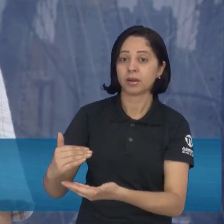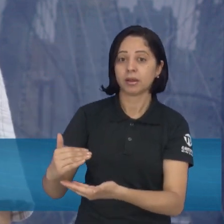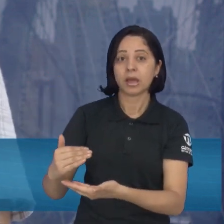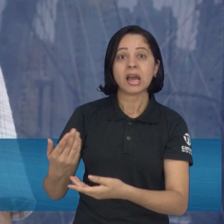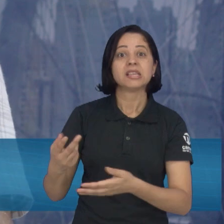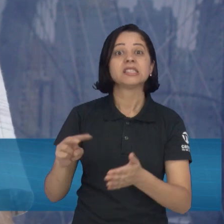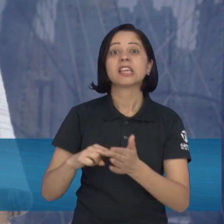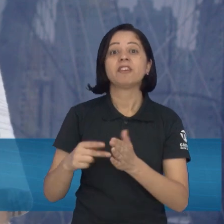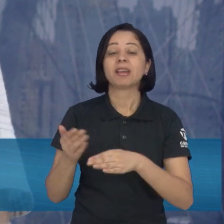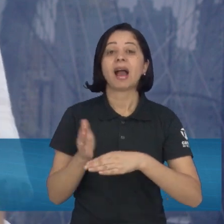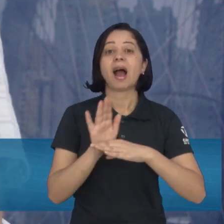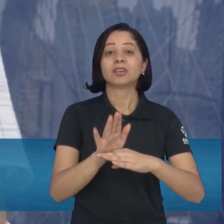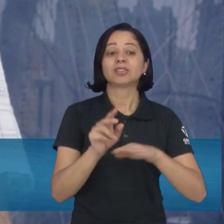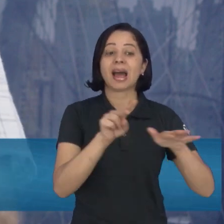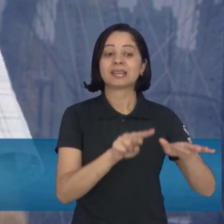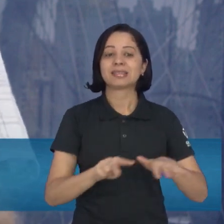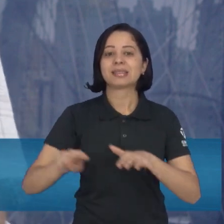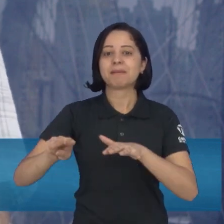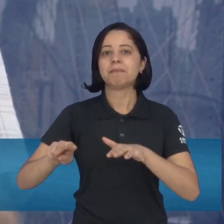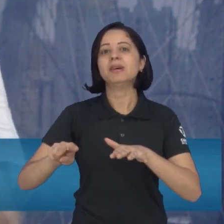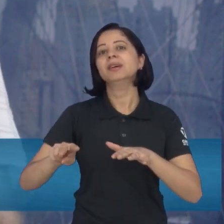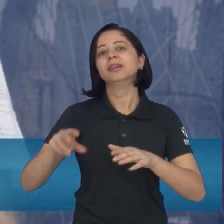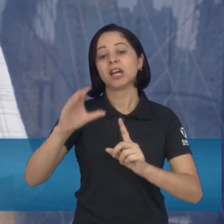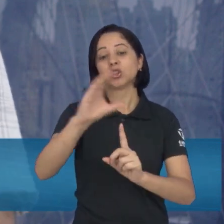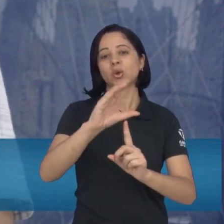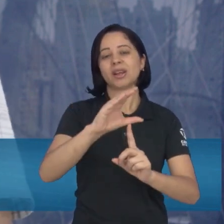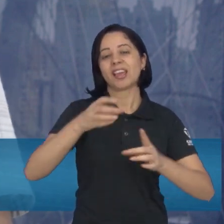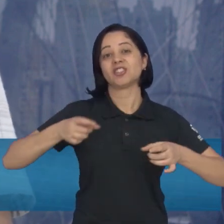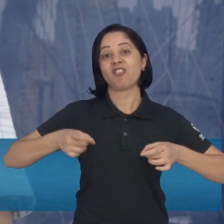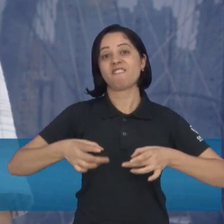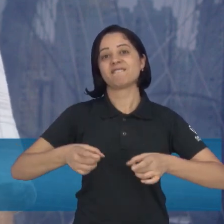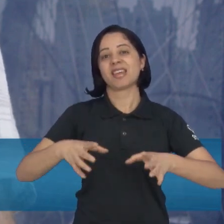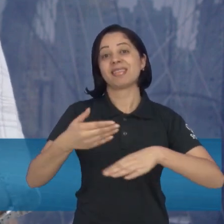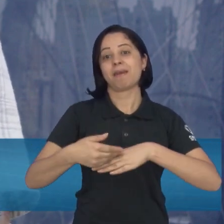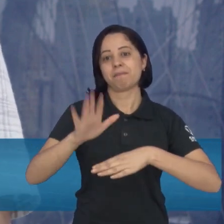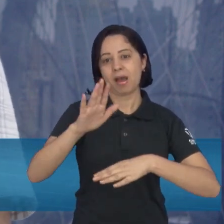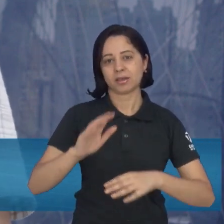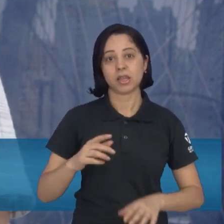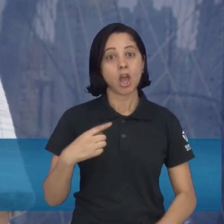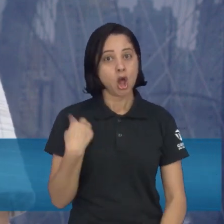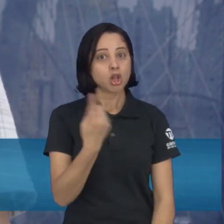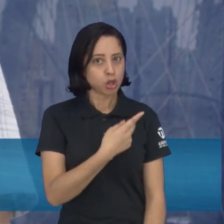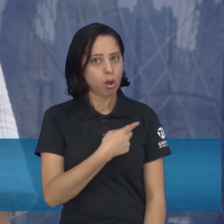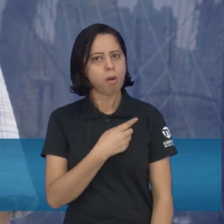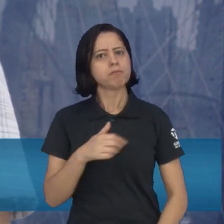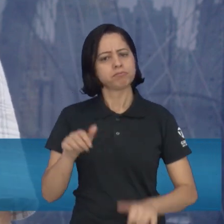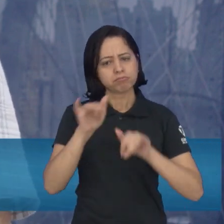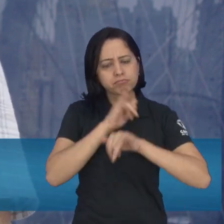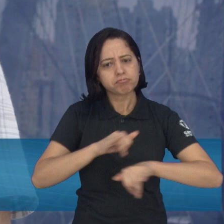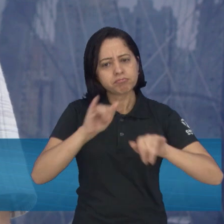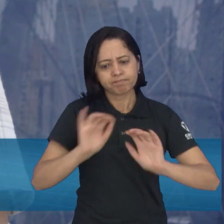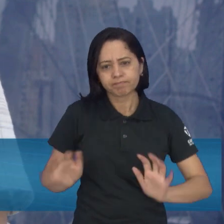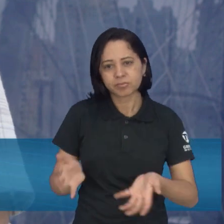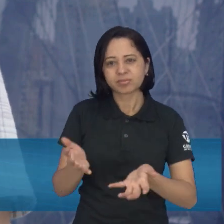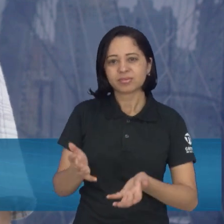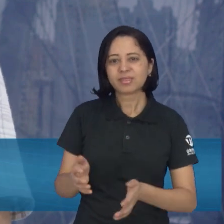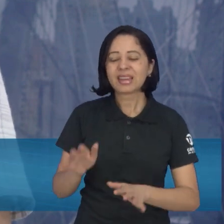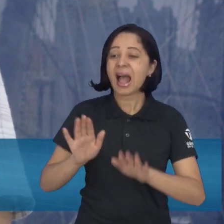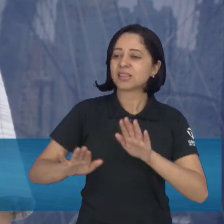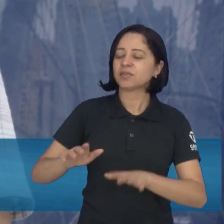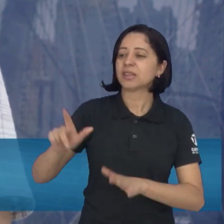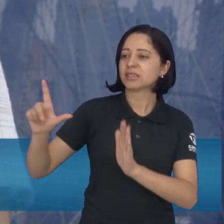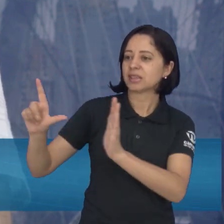essa semana ela entre no ar. Então a Associação Comercial tem fomentado muito isso. Às vezes tem lojas aí que nem sabe, nossa,